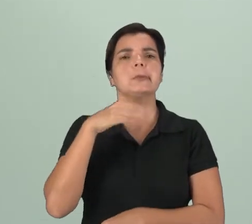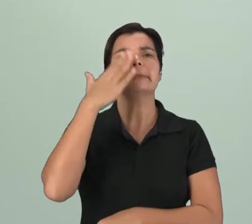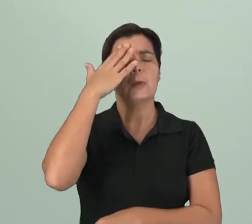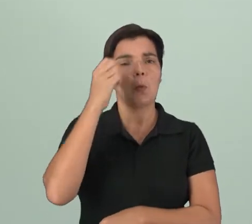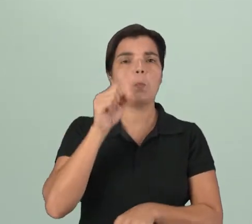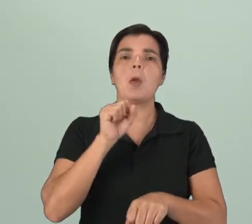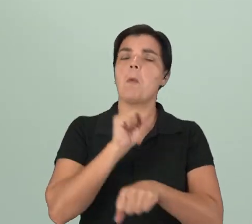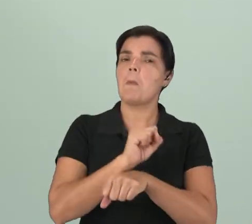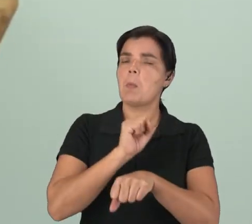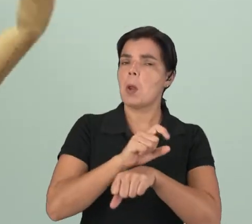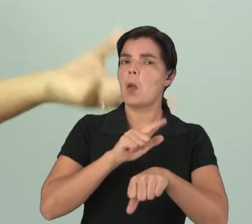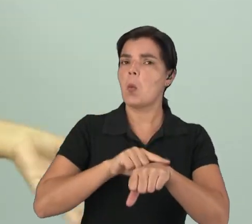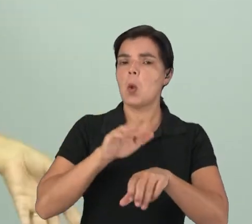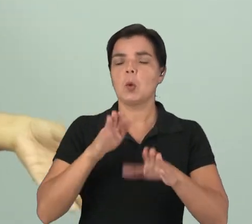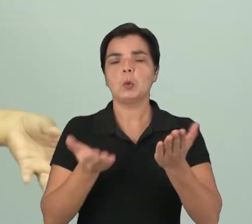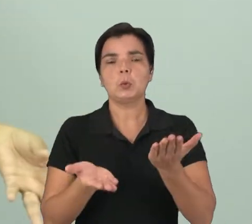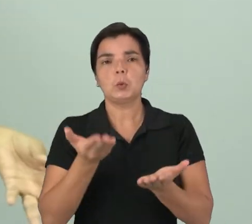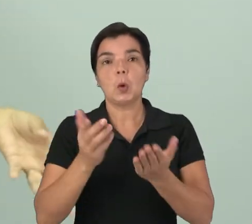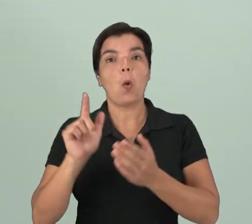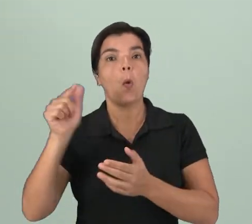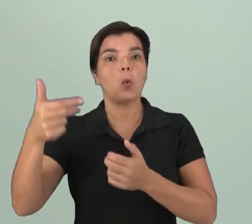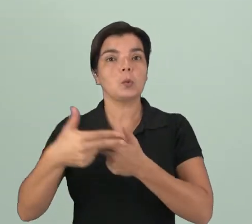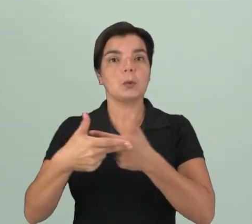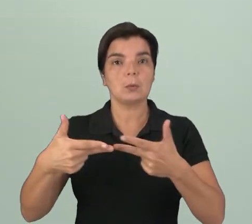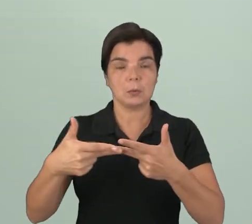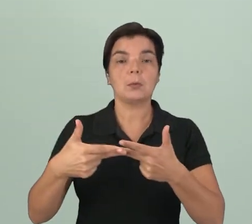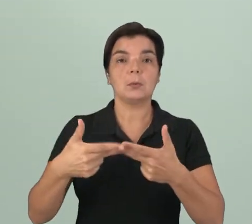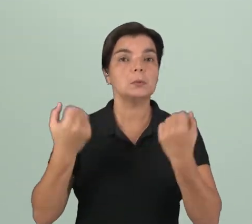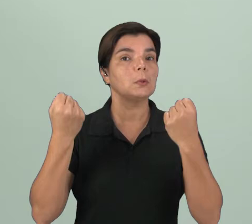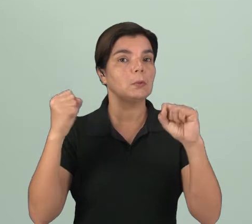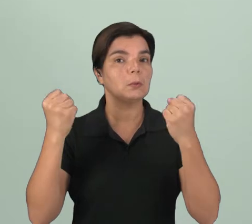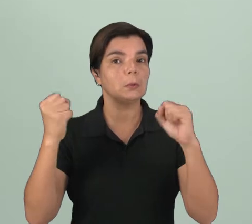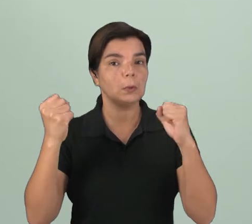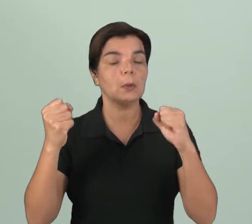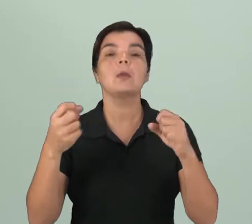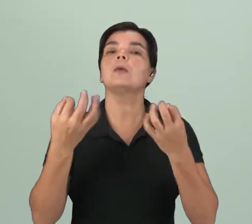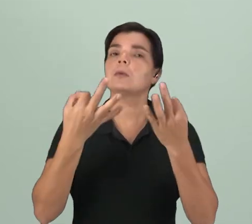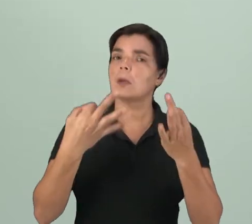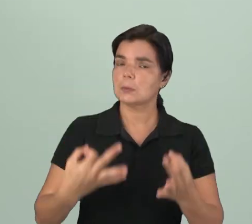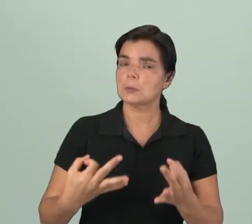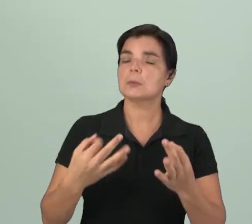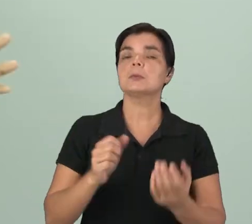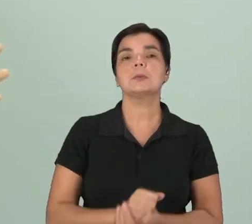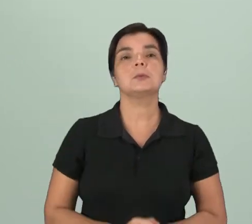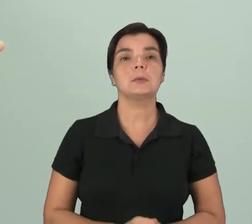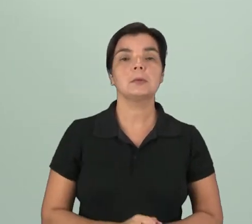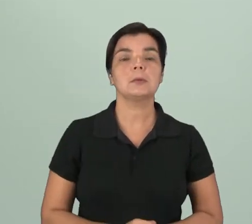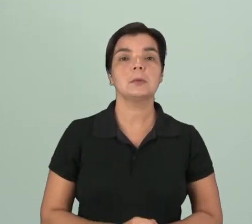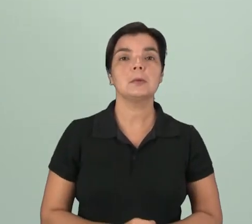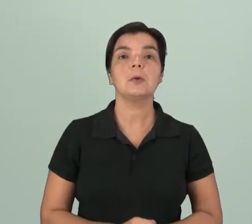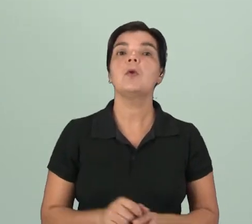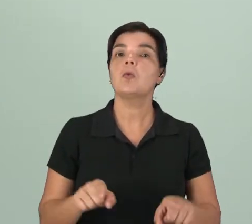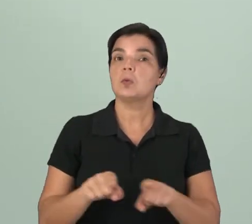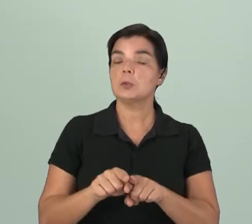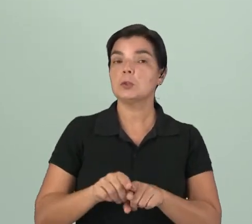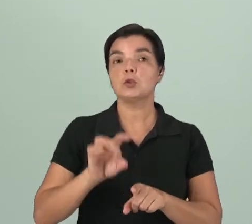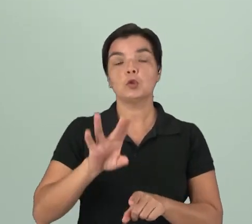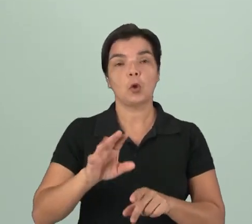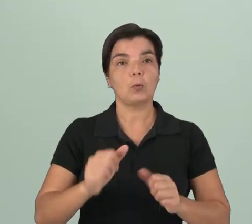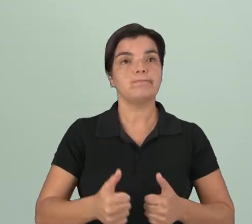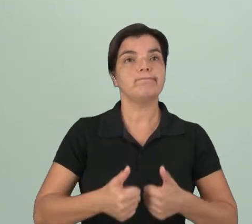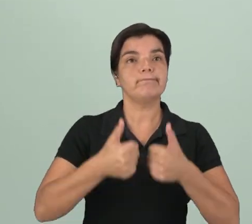um tempo jogando e outro tempo fazendo outra atividade física, dá certo, então serão só